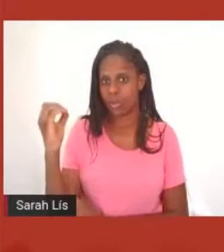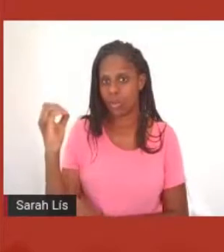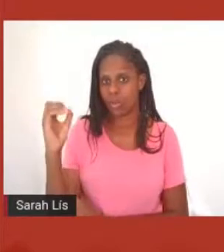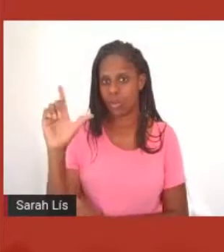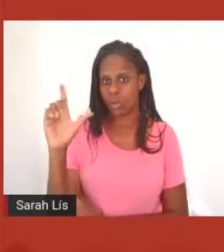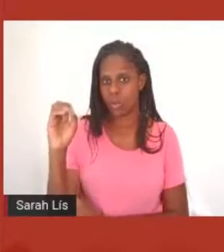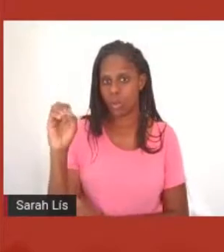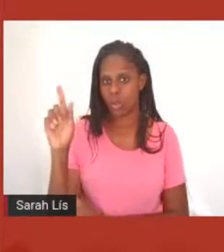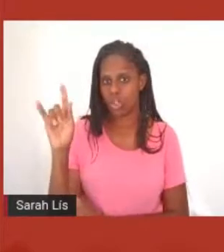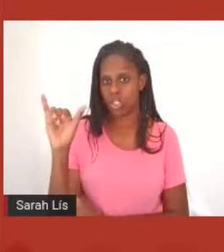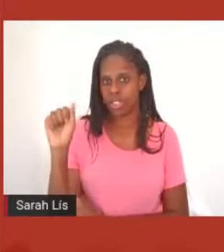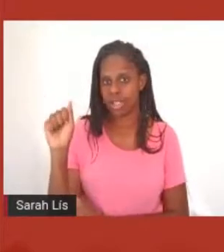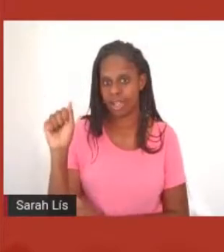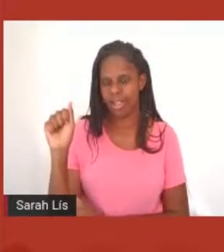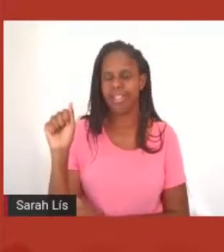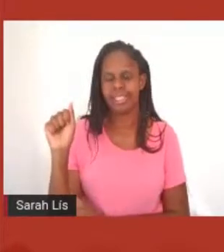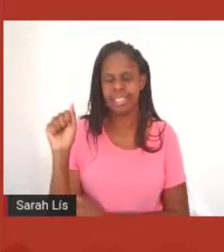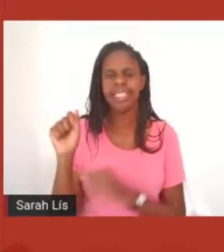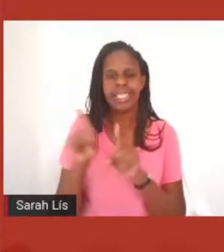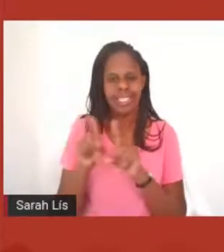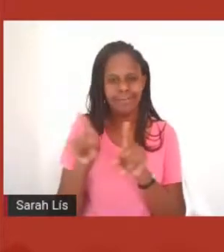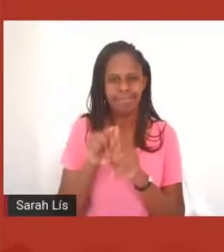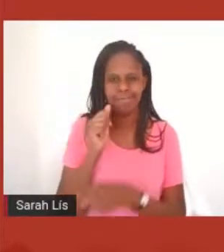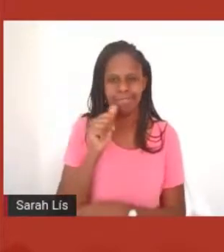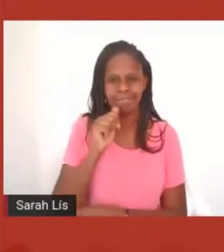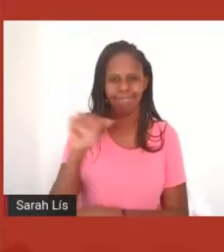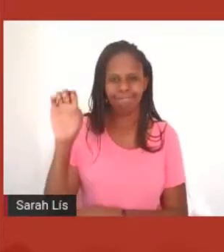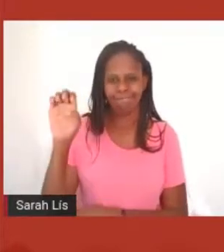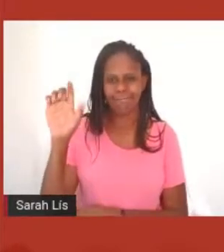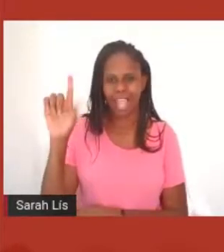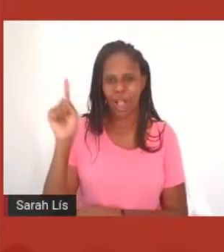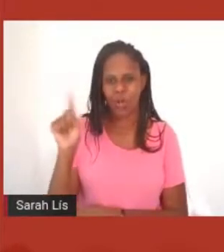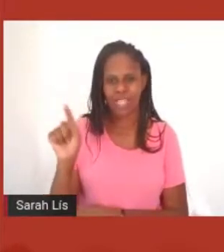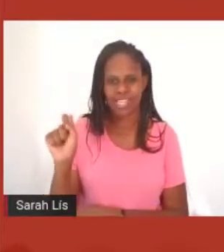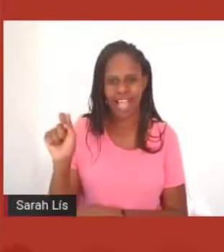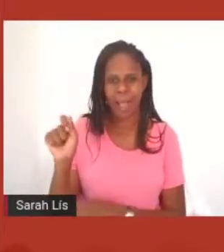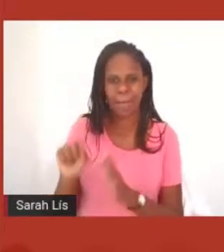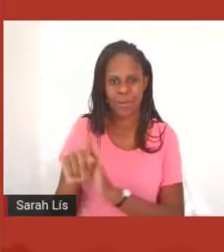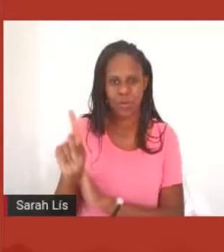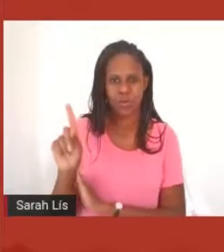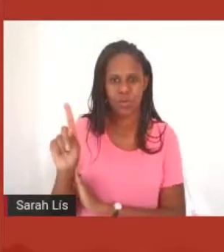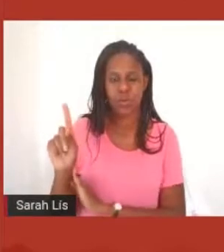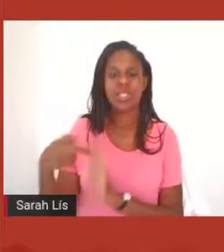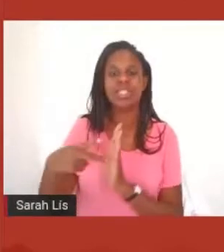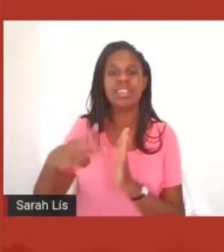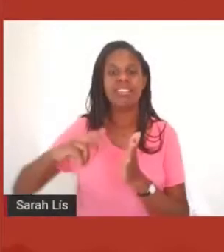a Elza fez uma provocação aqui, o que significa reologia?